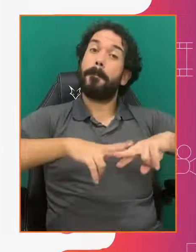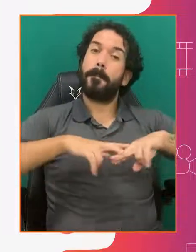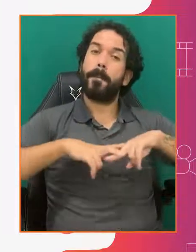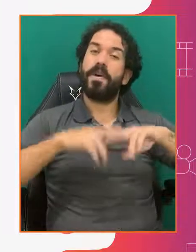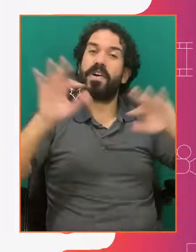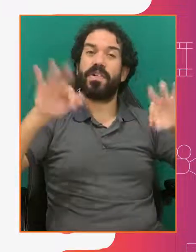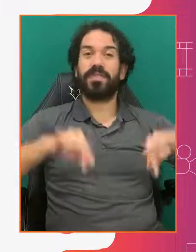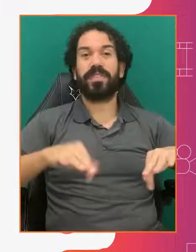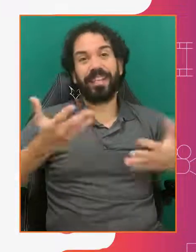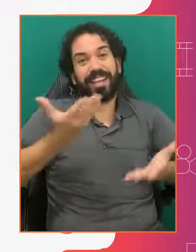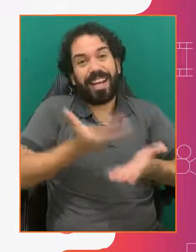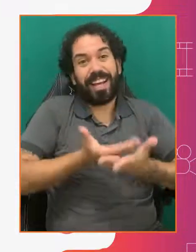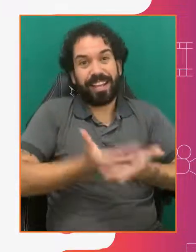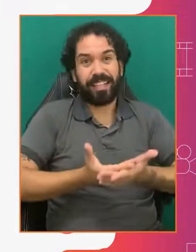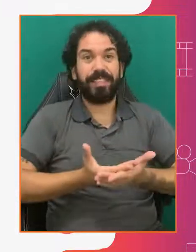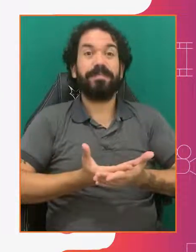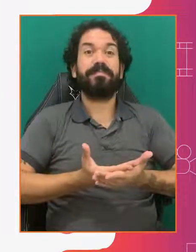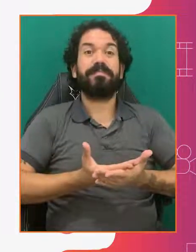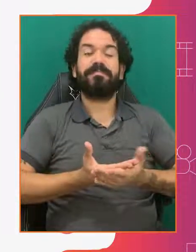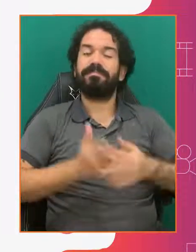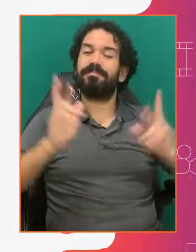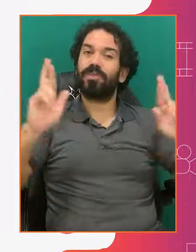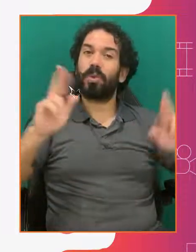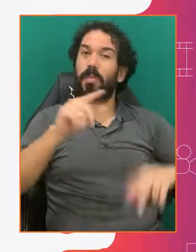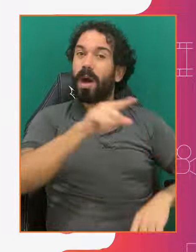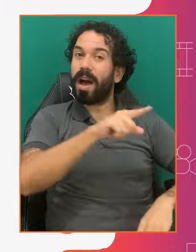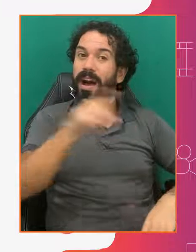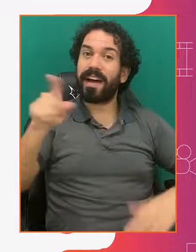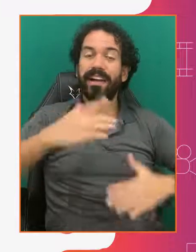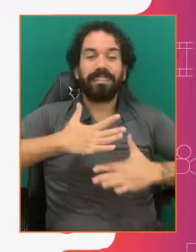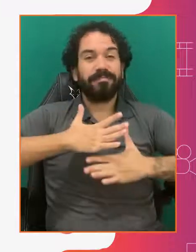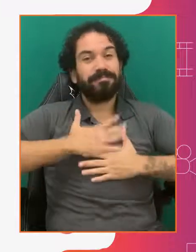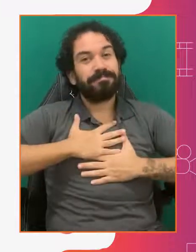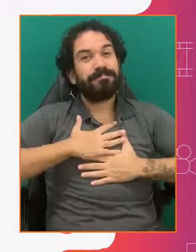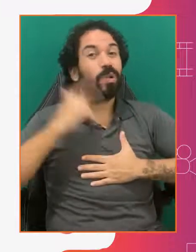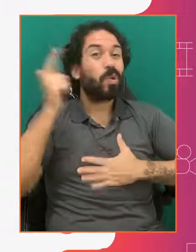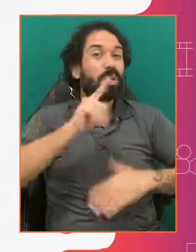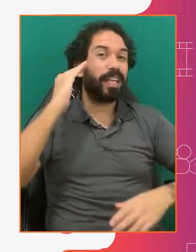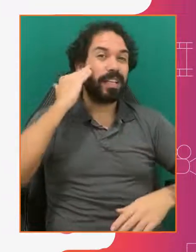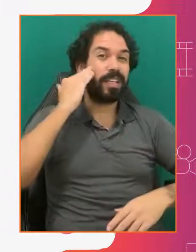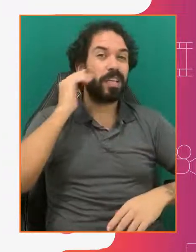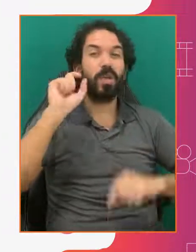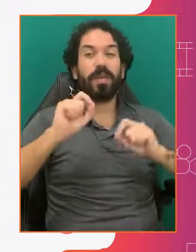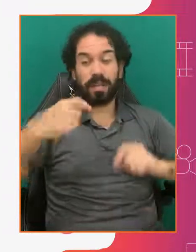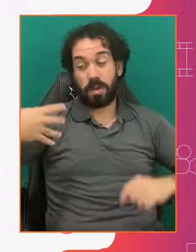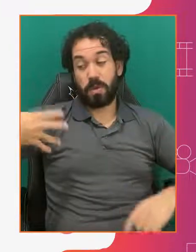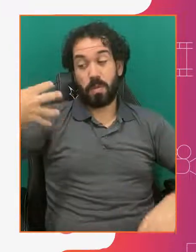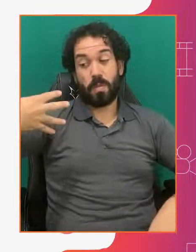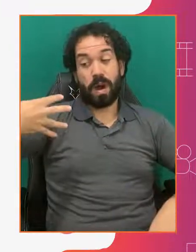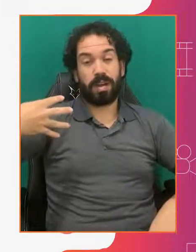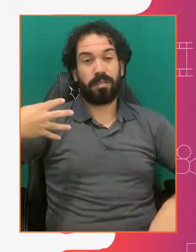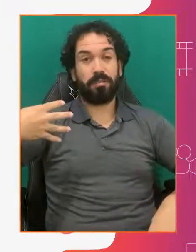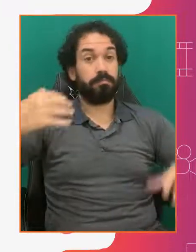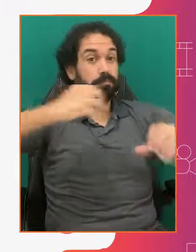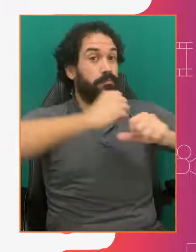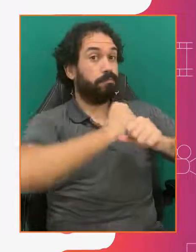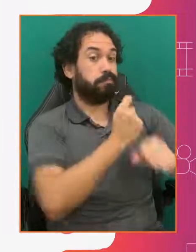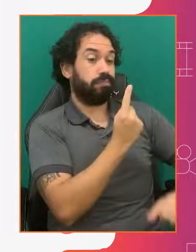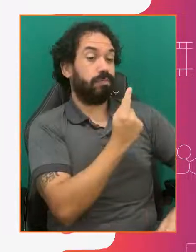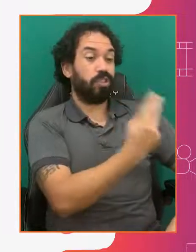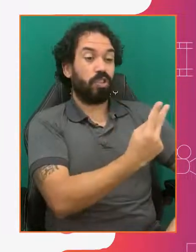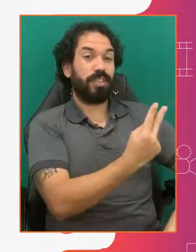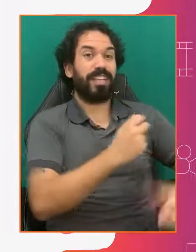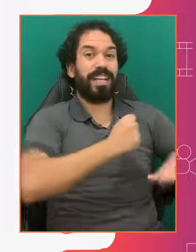gente chegou ao fim de mais uma unidade. Espero que tenham gostado e entendido o que é o quarto dos